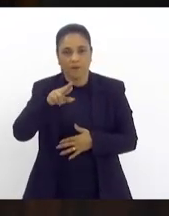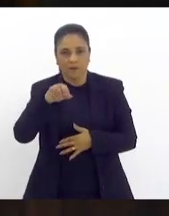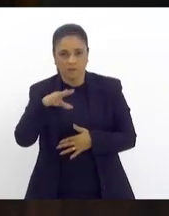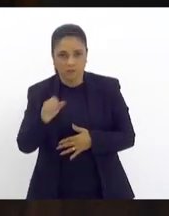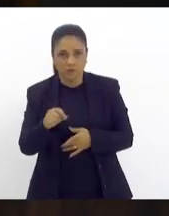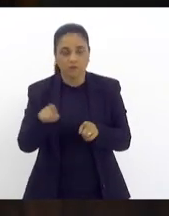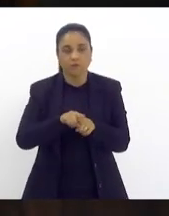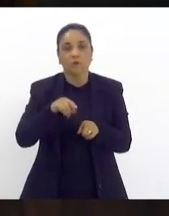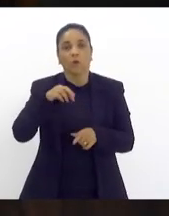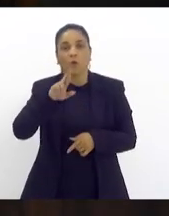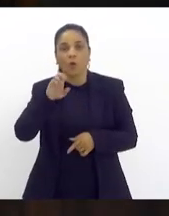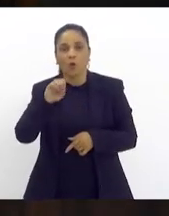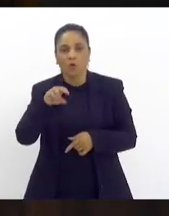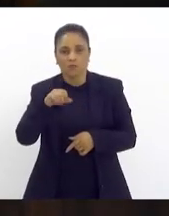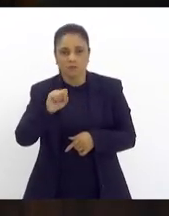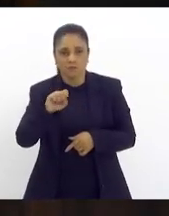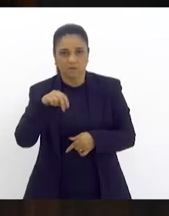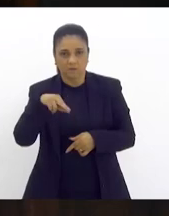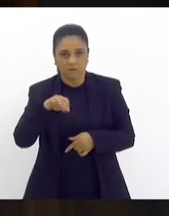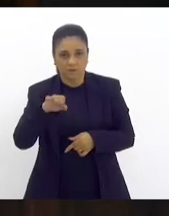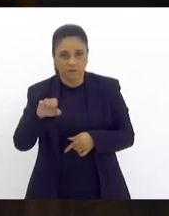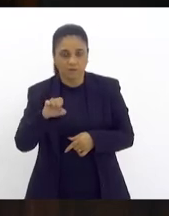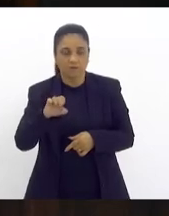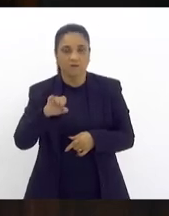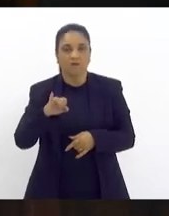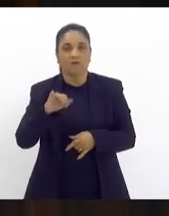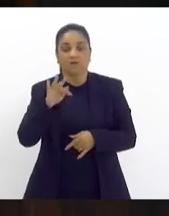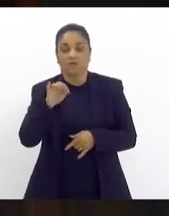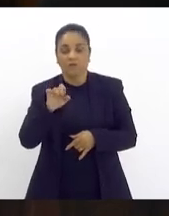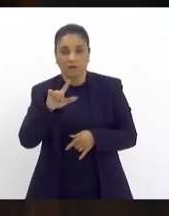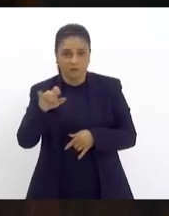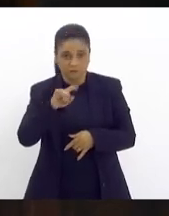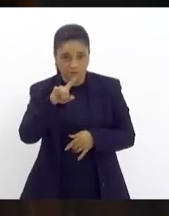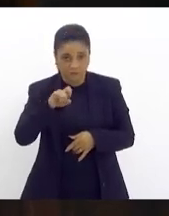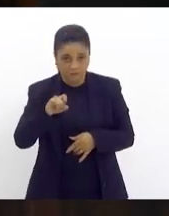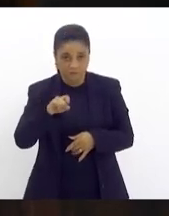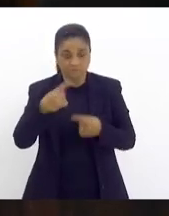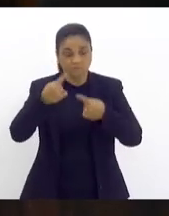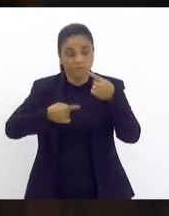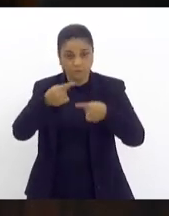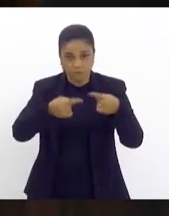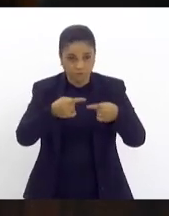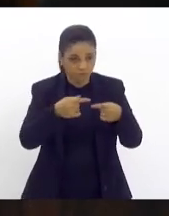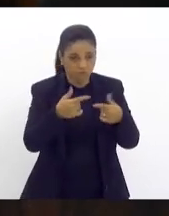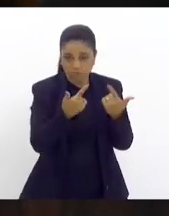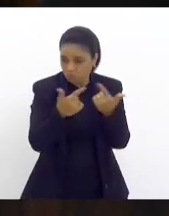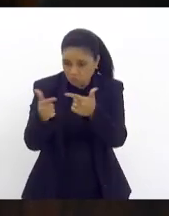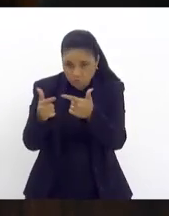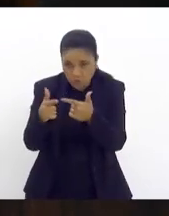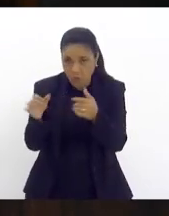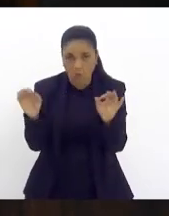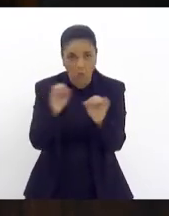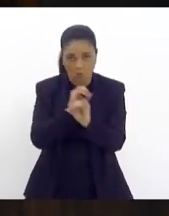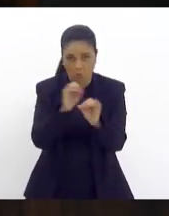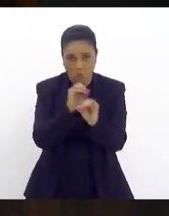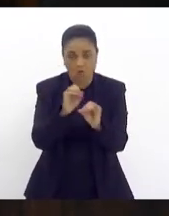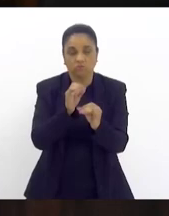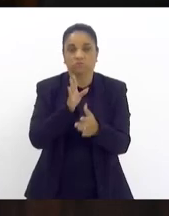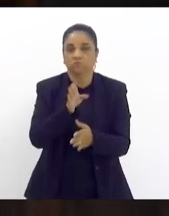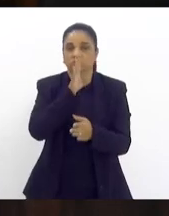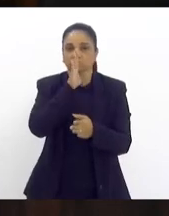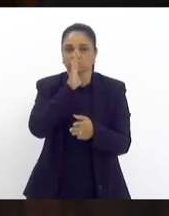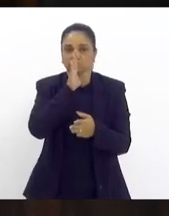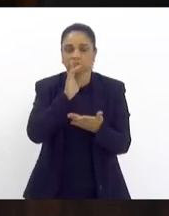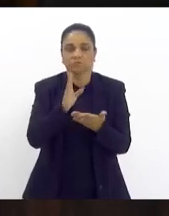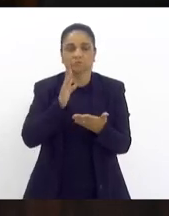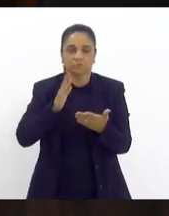Rosane Félix Márcio Pacheco e Rosane Félix sem discussão não havendo Quem Queira discutir encerrada discussão